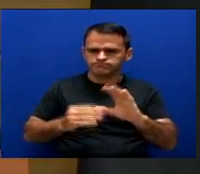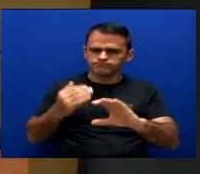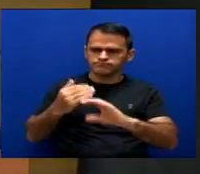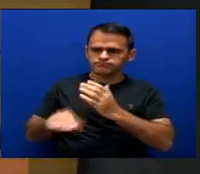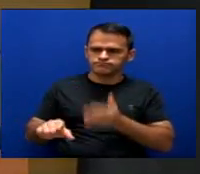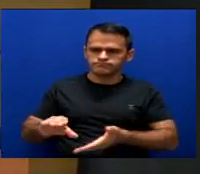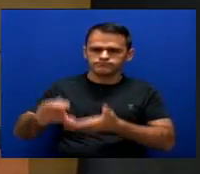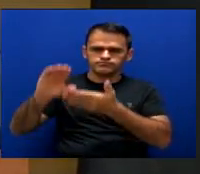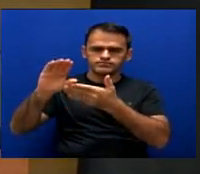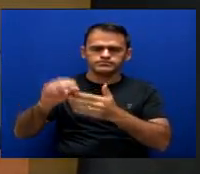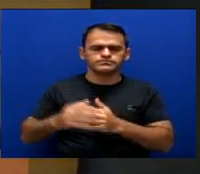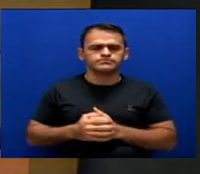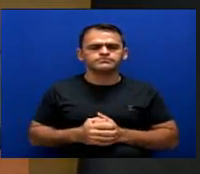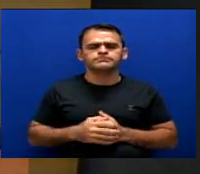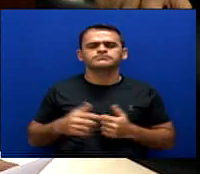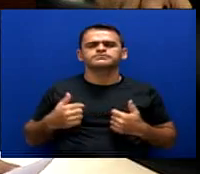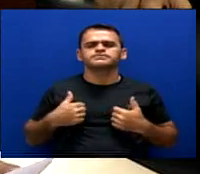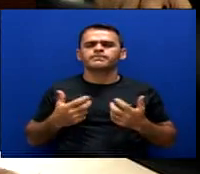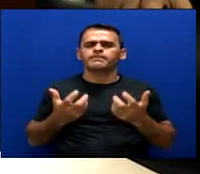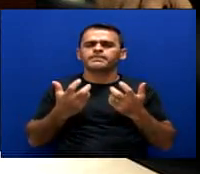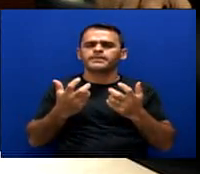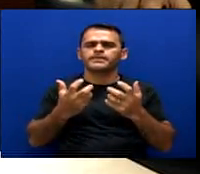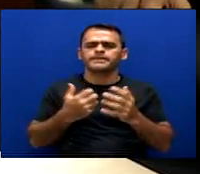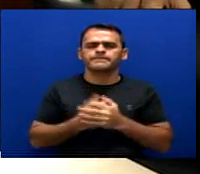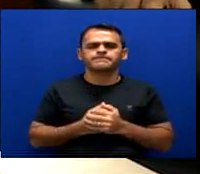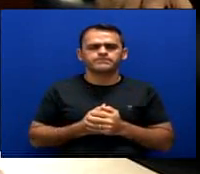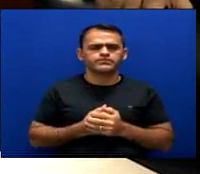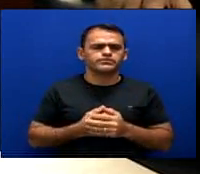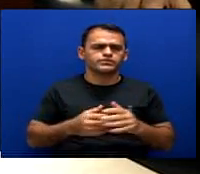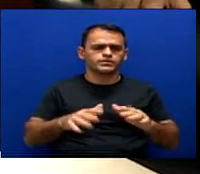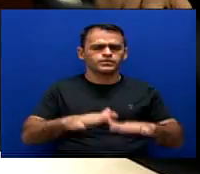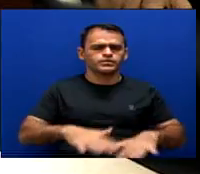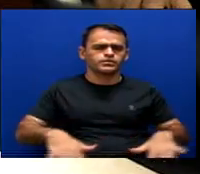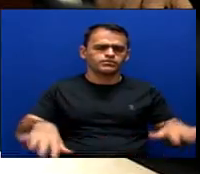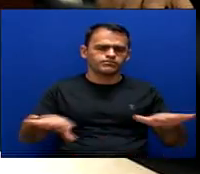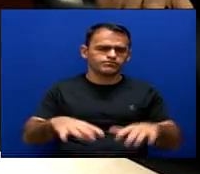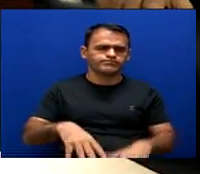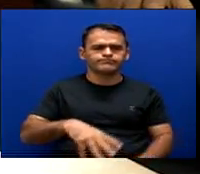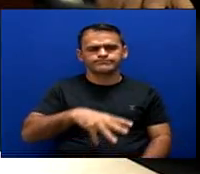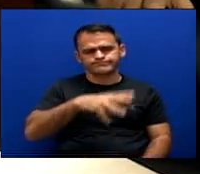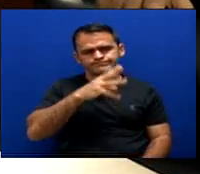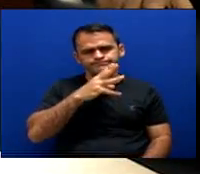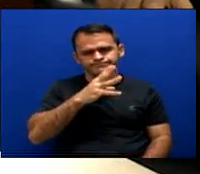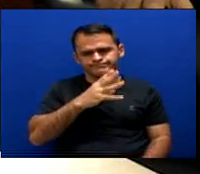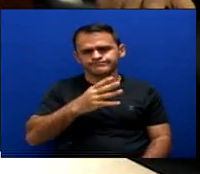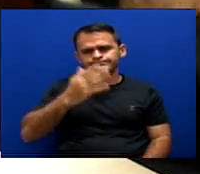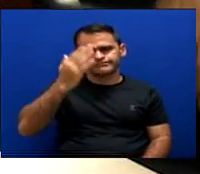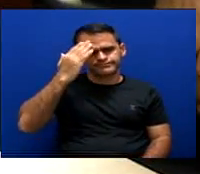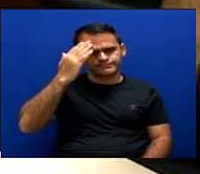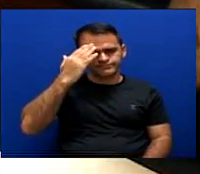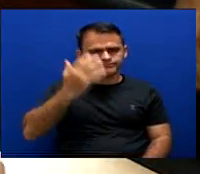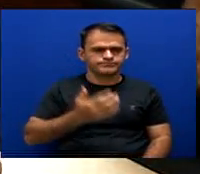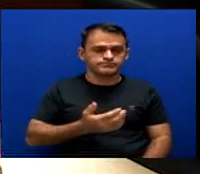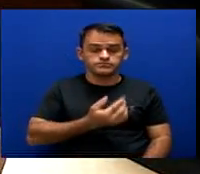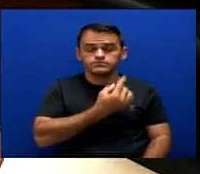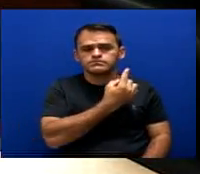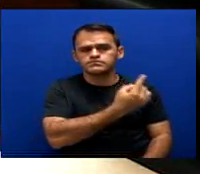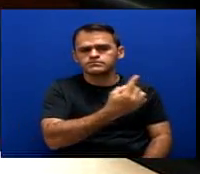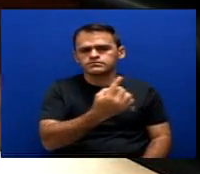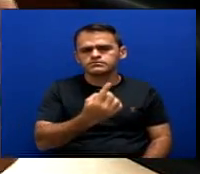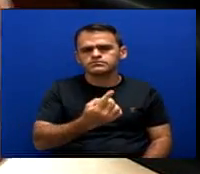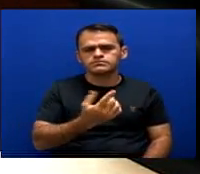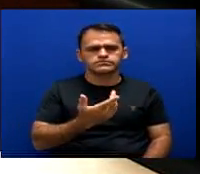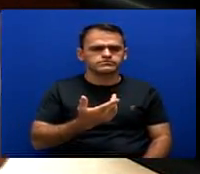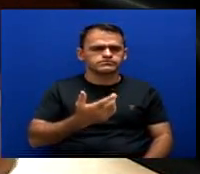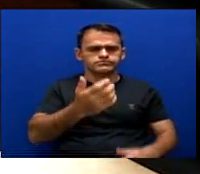é e eu quero que inclusive destacar que todos são conhecedores de causa ea gente até fica feliz de ouvir é